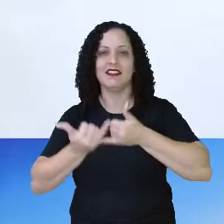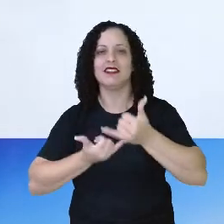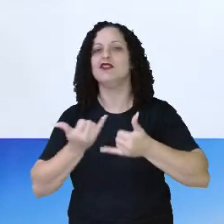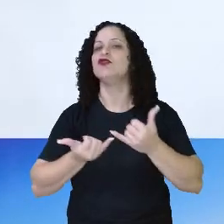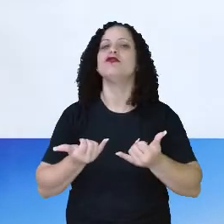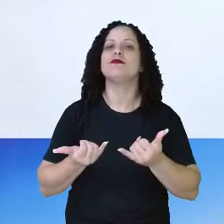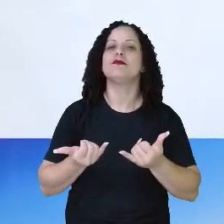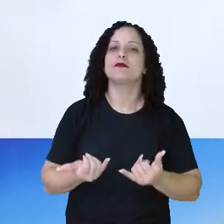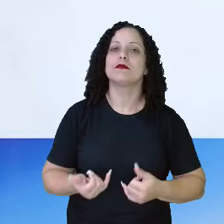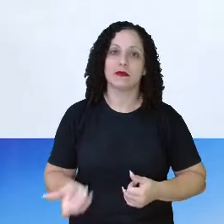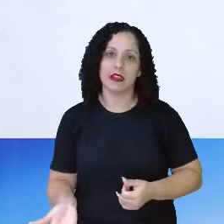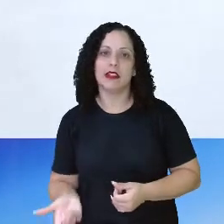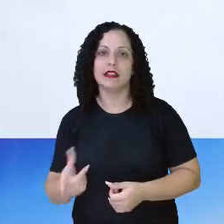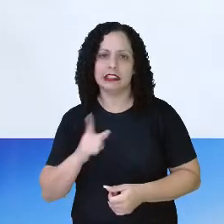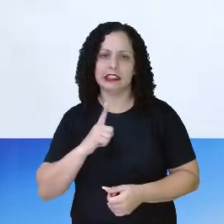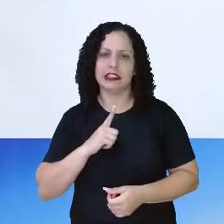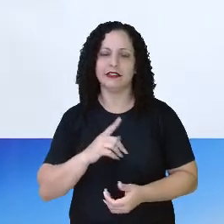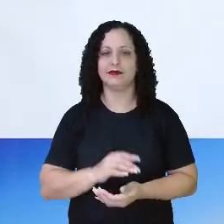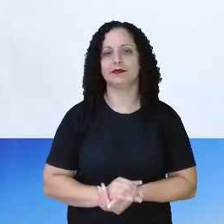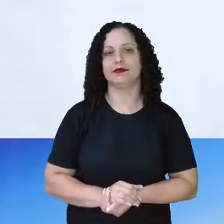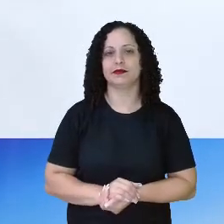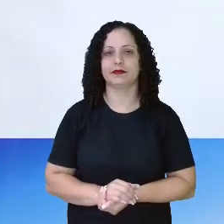durante os jogos.